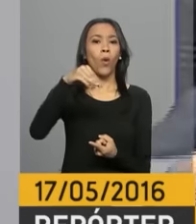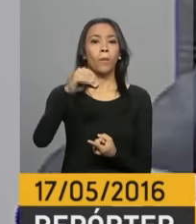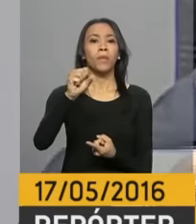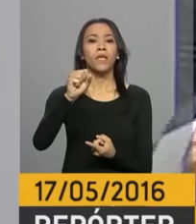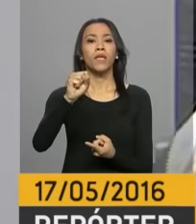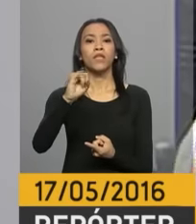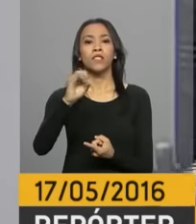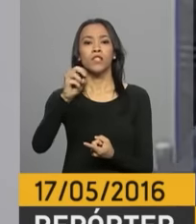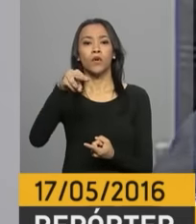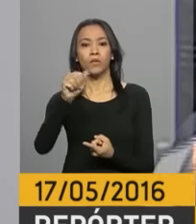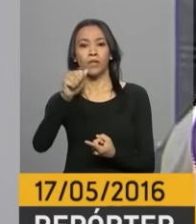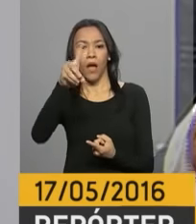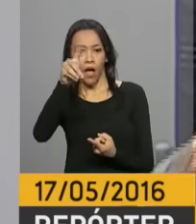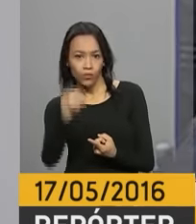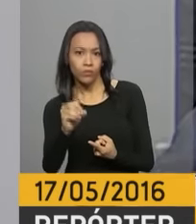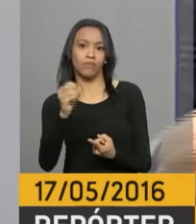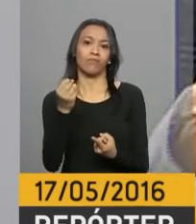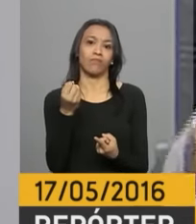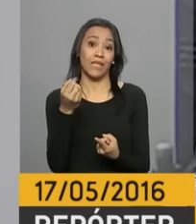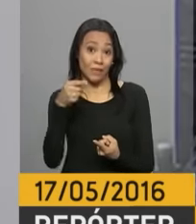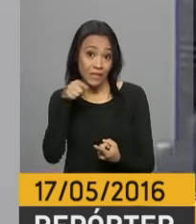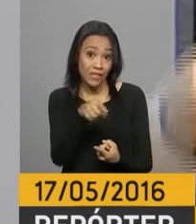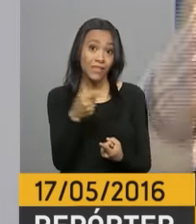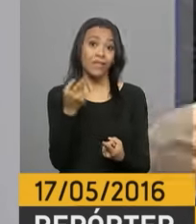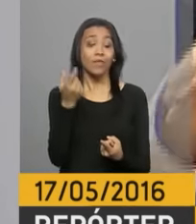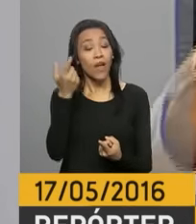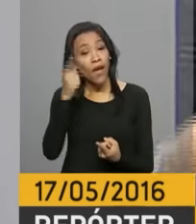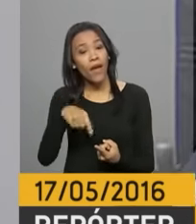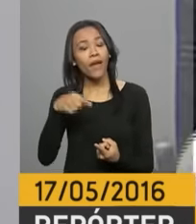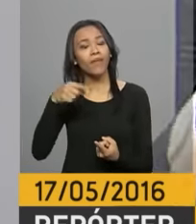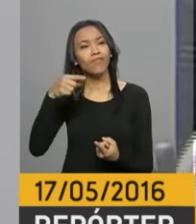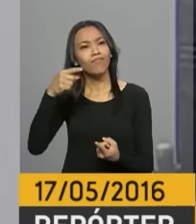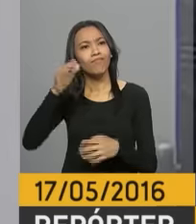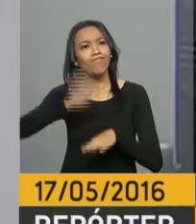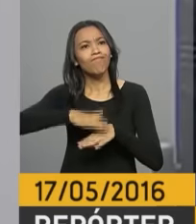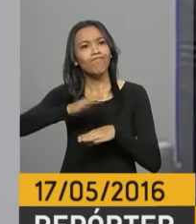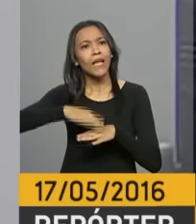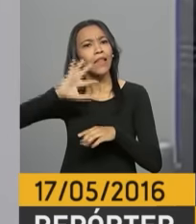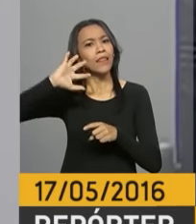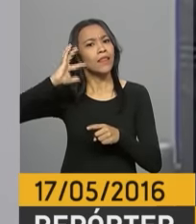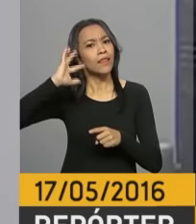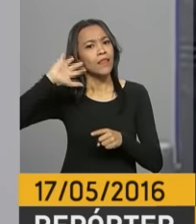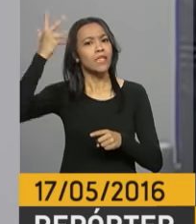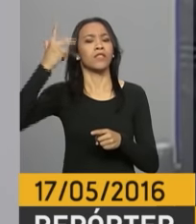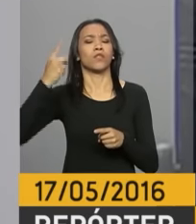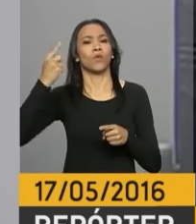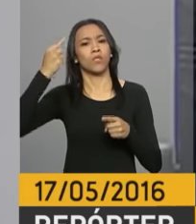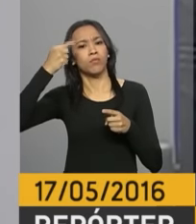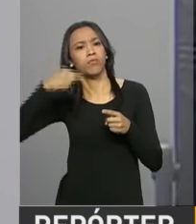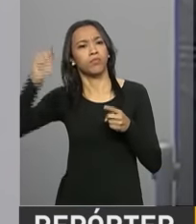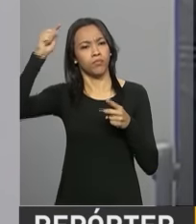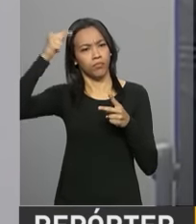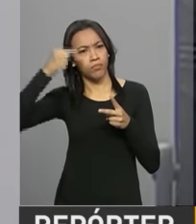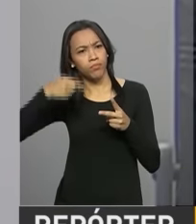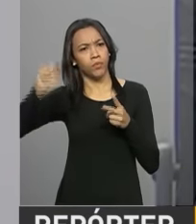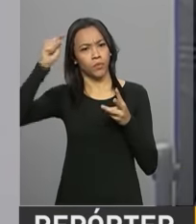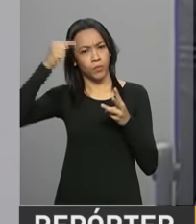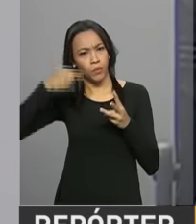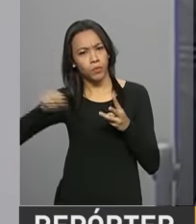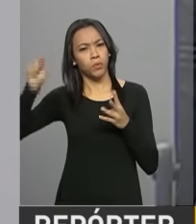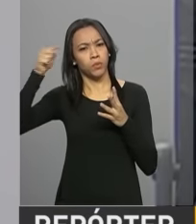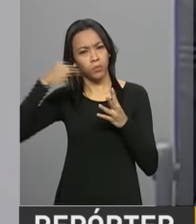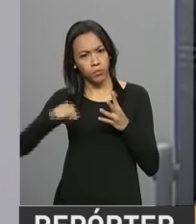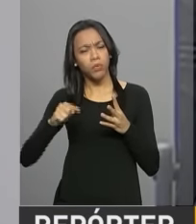e etc., tudo isto são medidas que vão ser, e outras medidas todas que estaremos revisando,